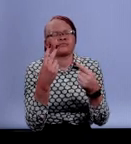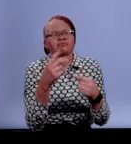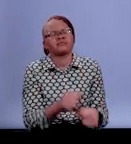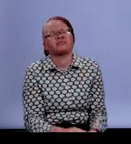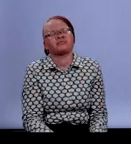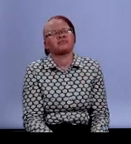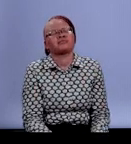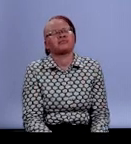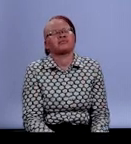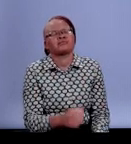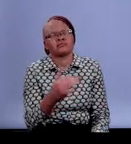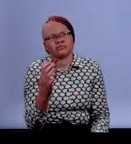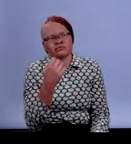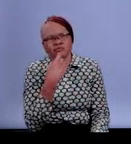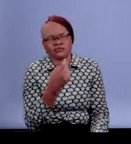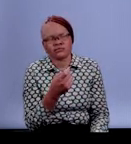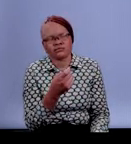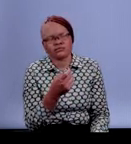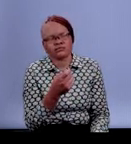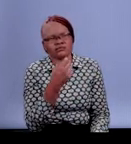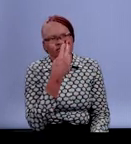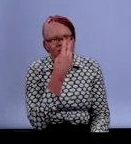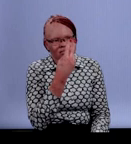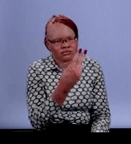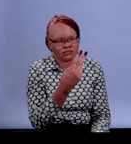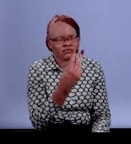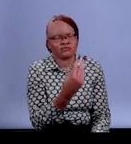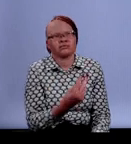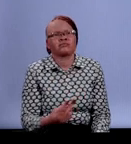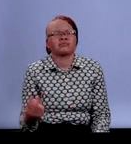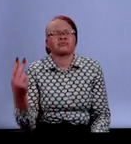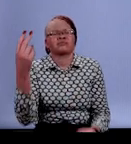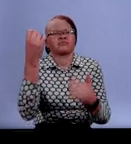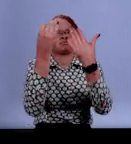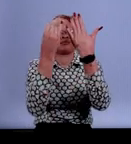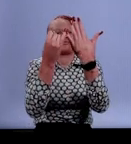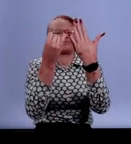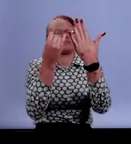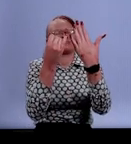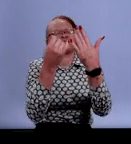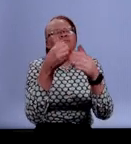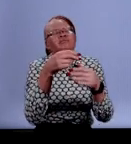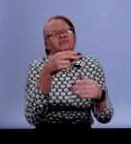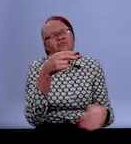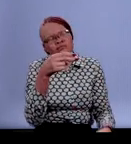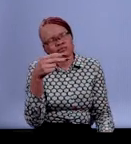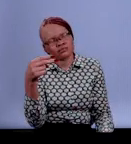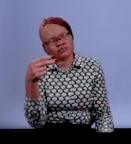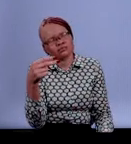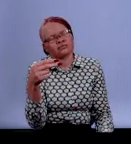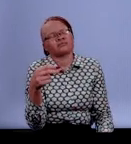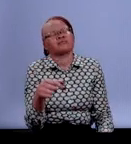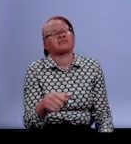2 E então podemos dizer de hoje levanta seja igual a 2 X2 X2 X2 X2